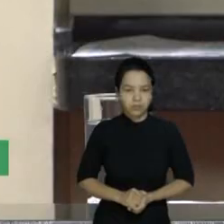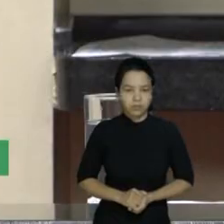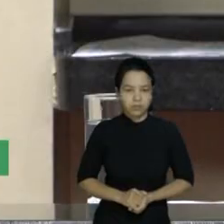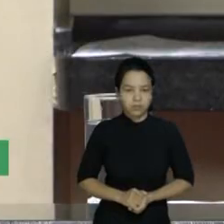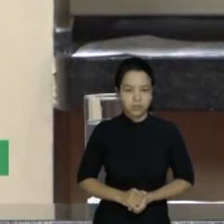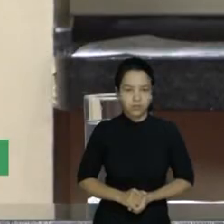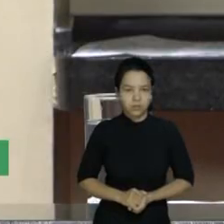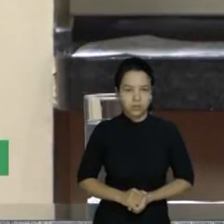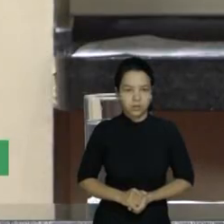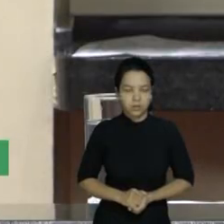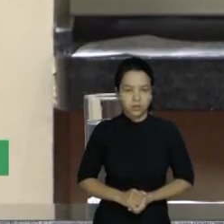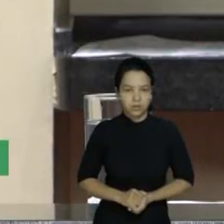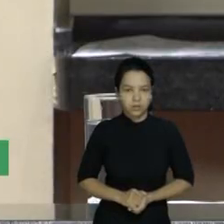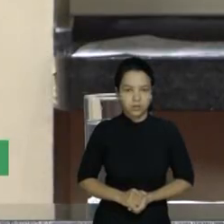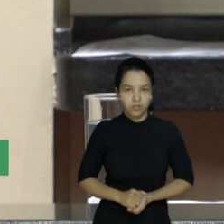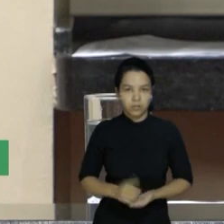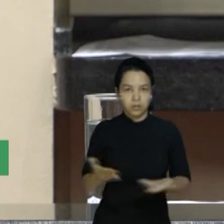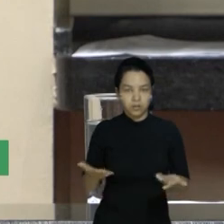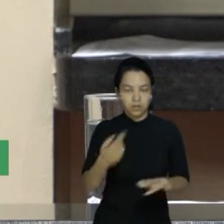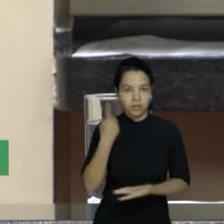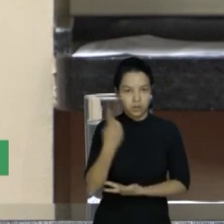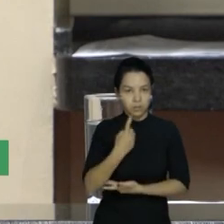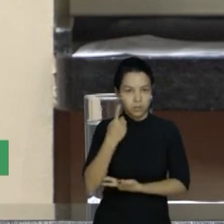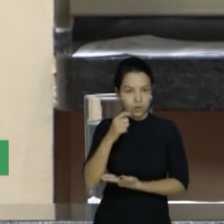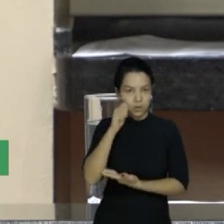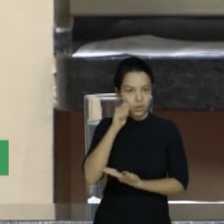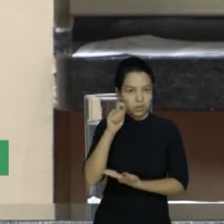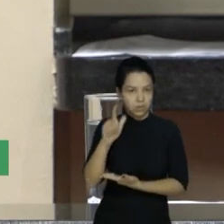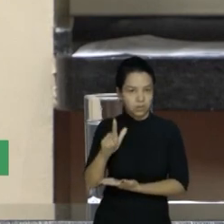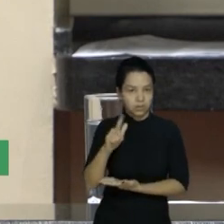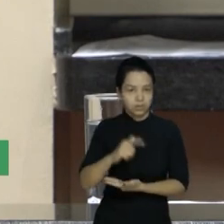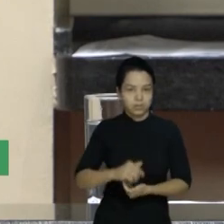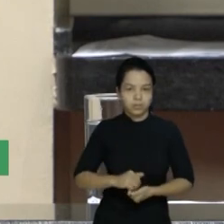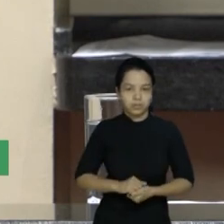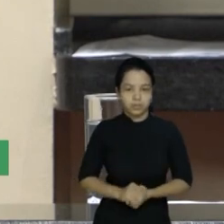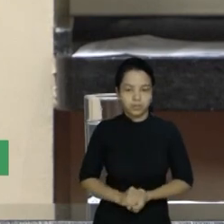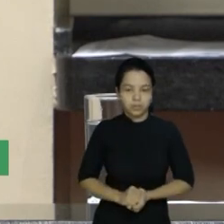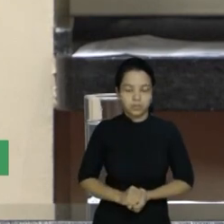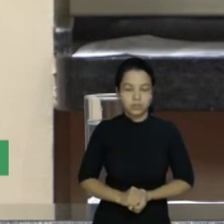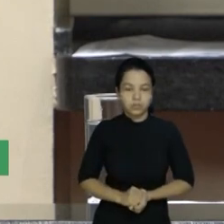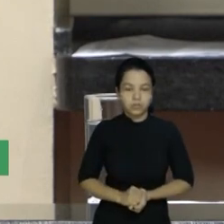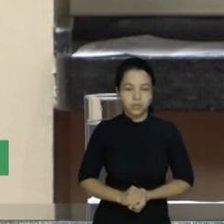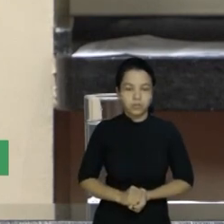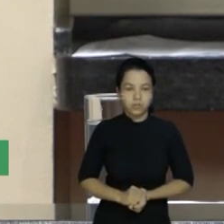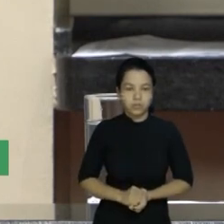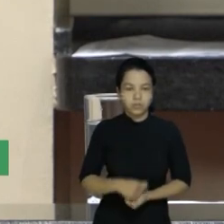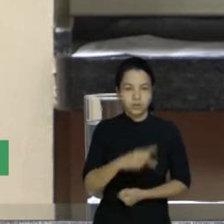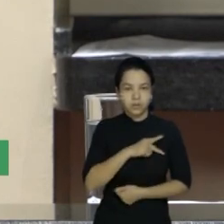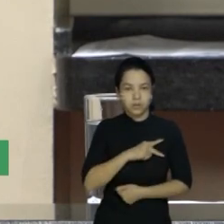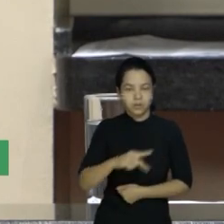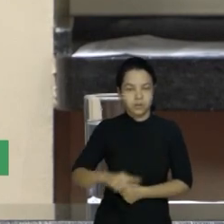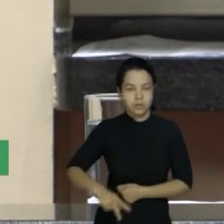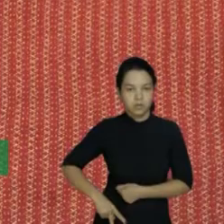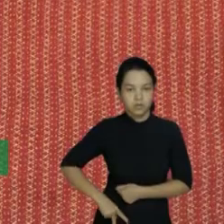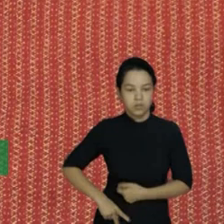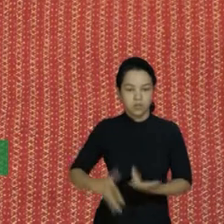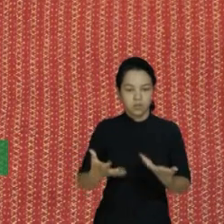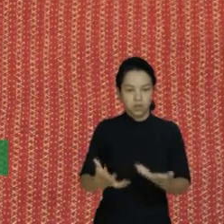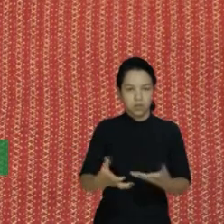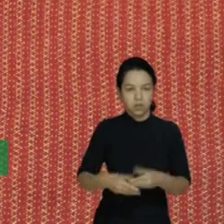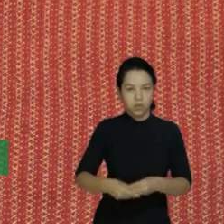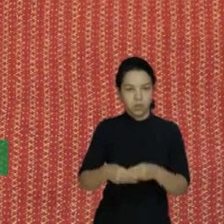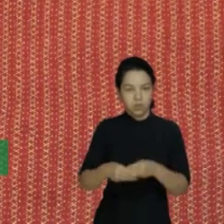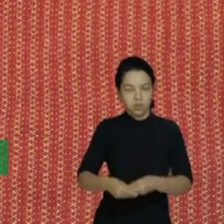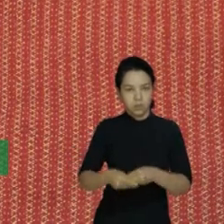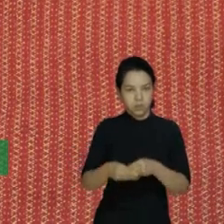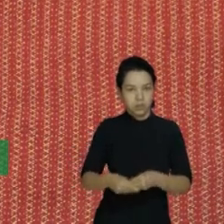Com a palavra, deputado Antídio Lunelli. Senhor presidente, quero aqui